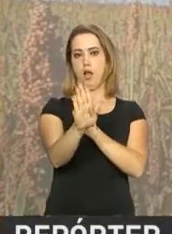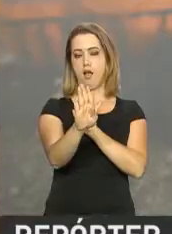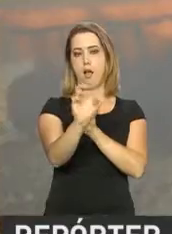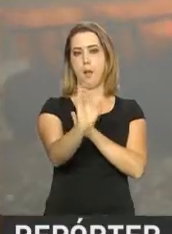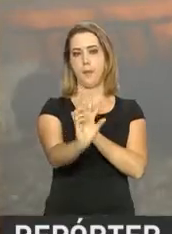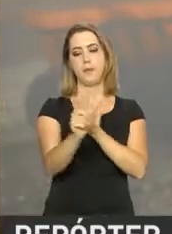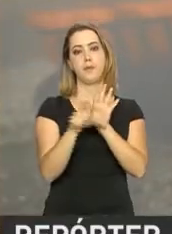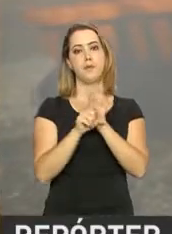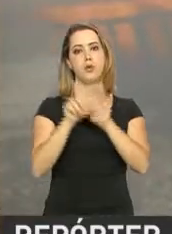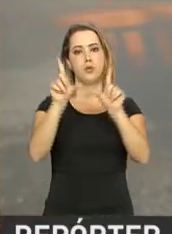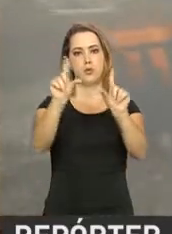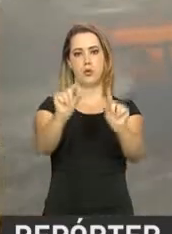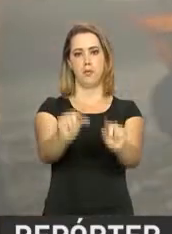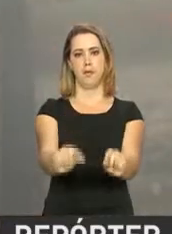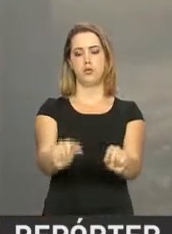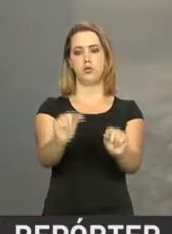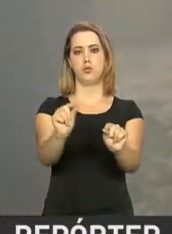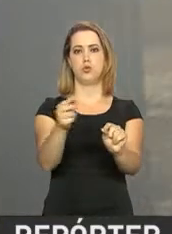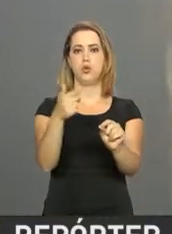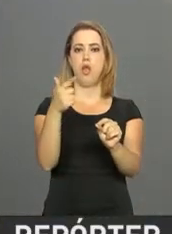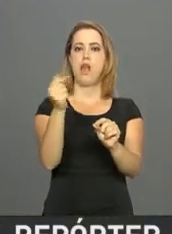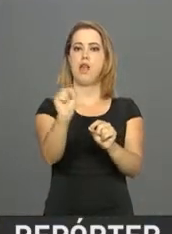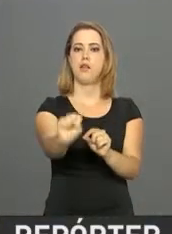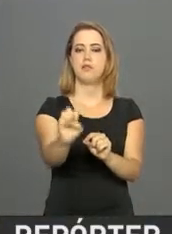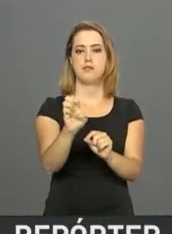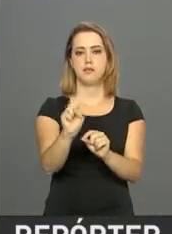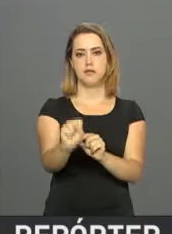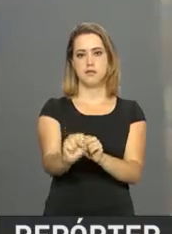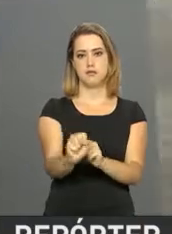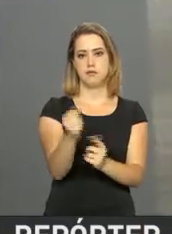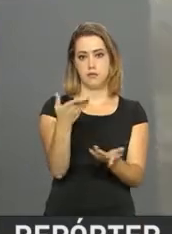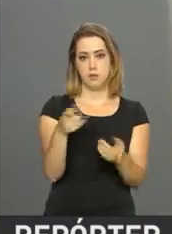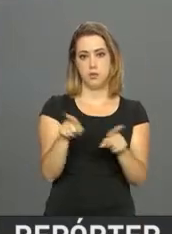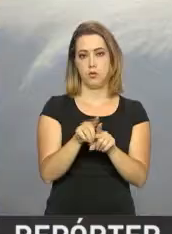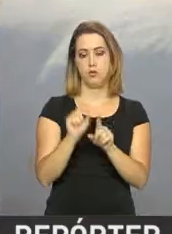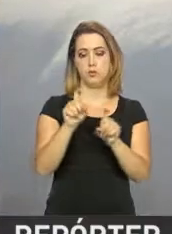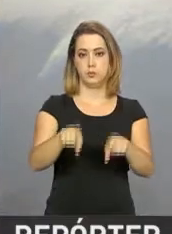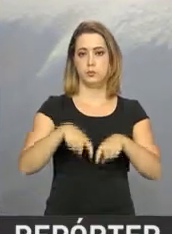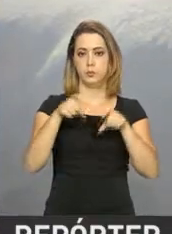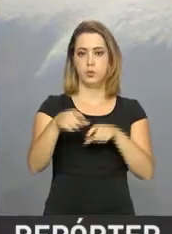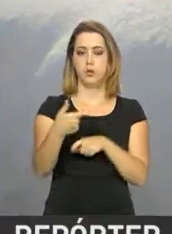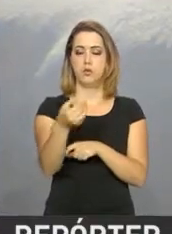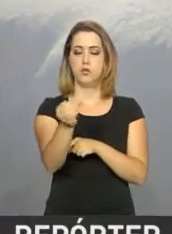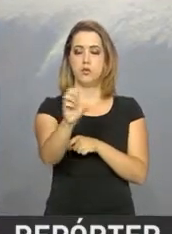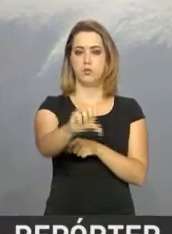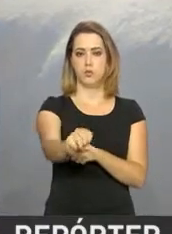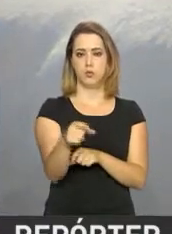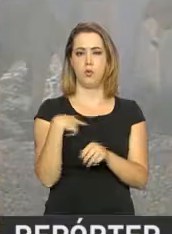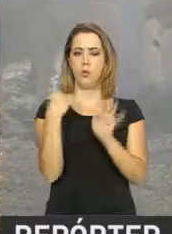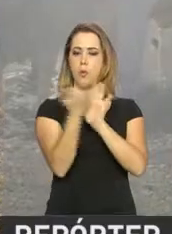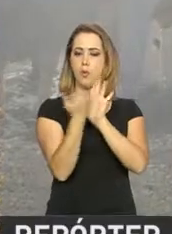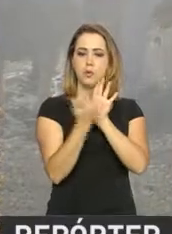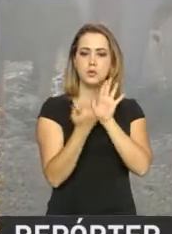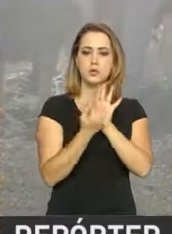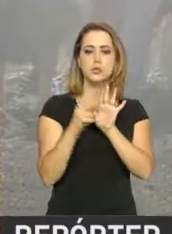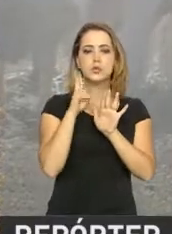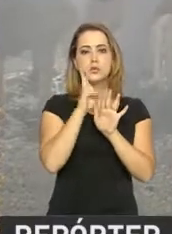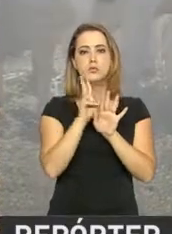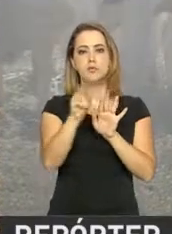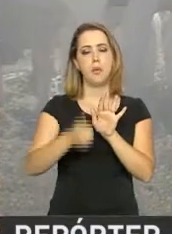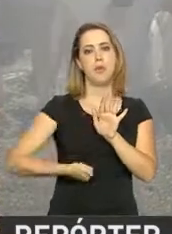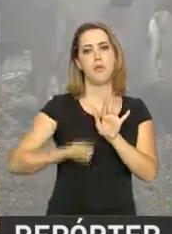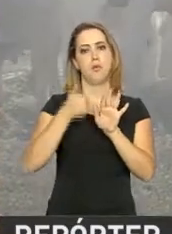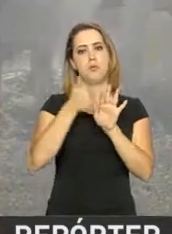criado em 2009 pelo ministério da pecuária agricultura crescimento o plano prevê ações como recuperação de